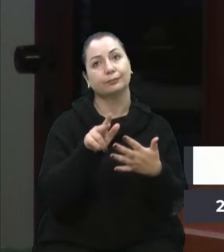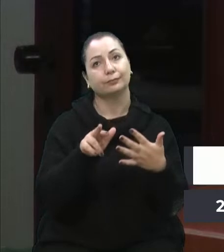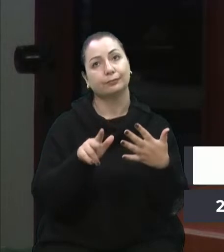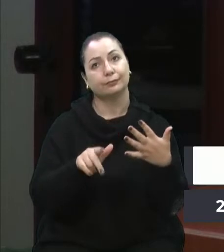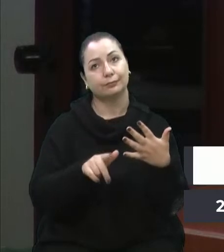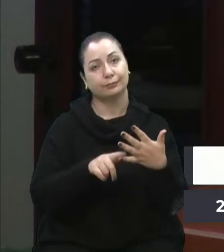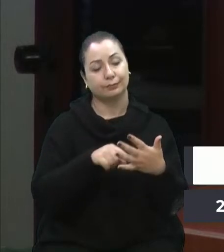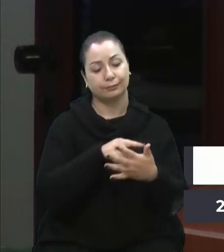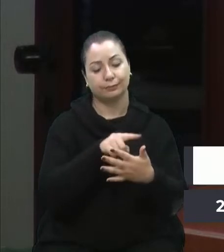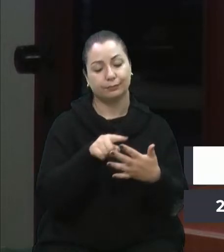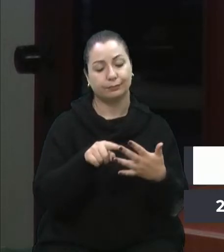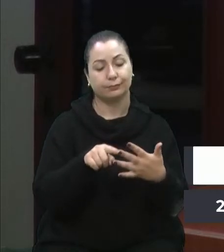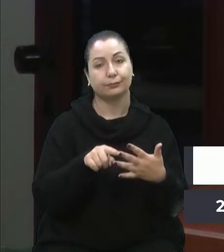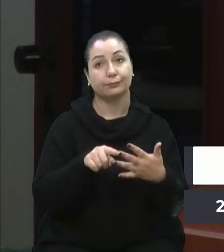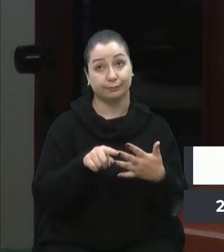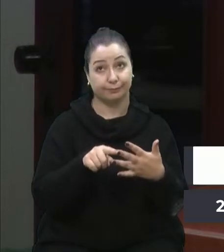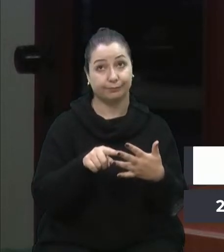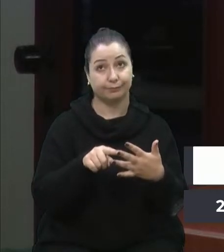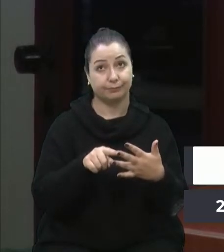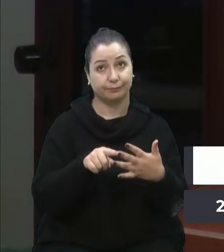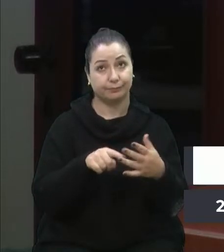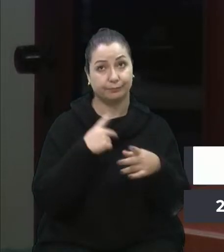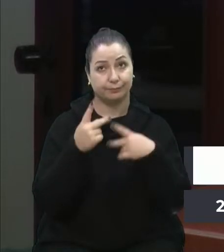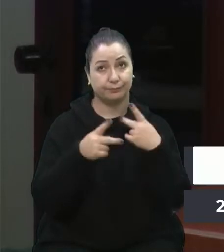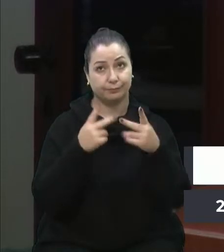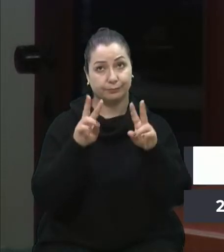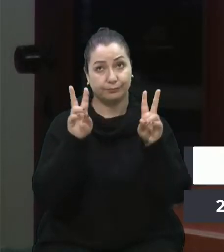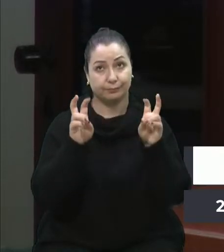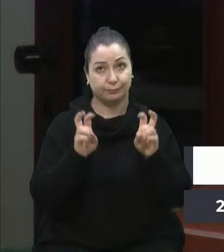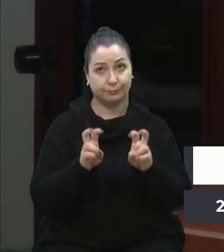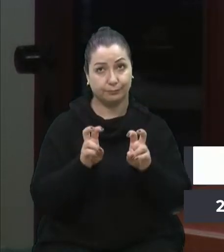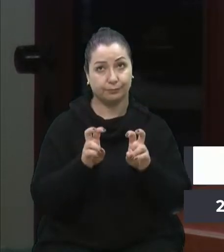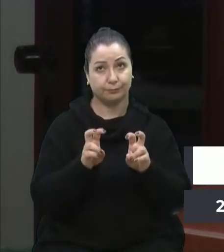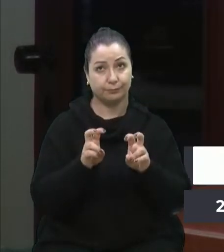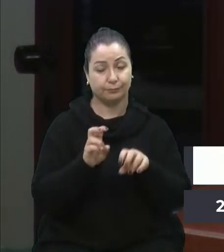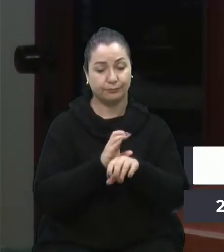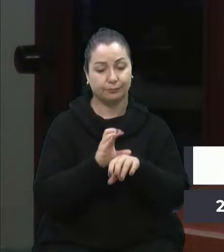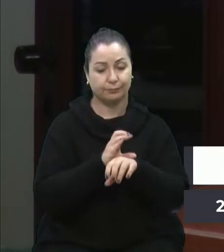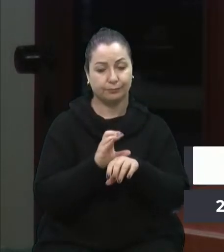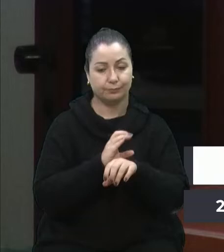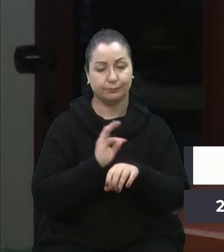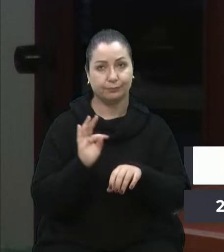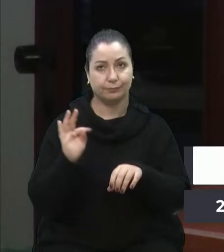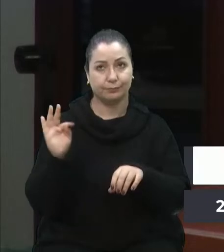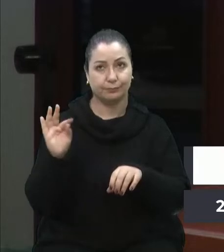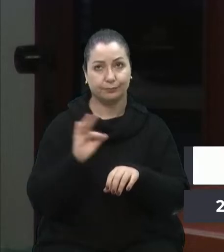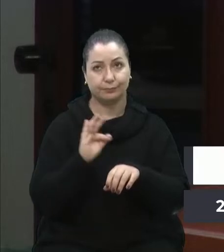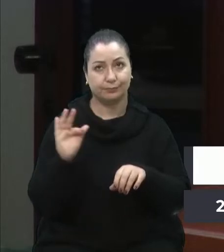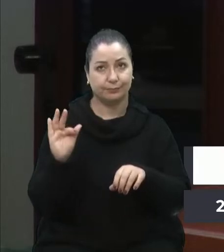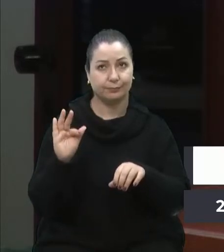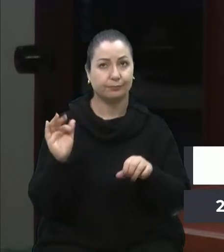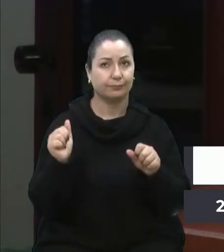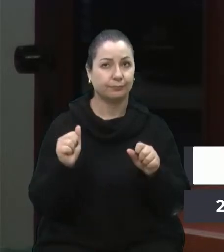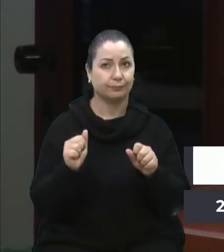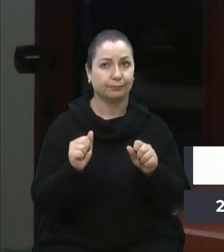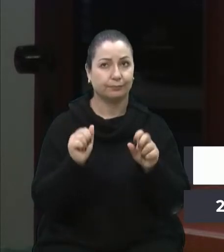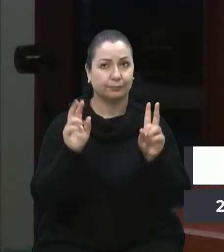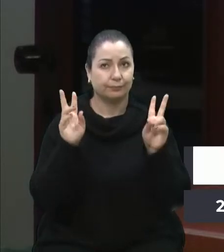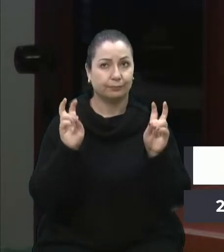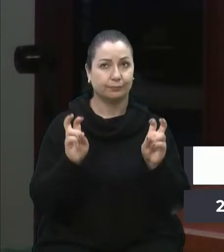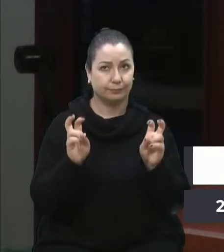8.745/2021, LOA. Nesta senda, no que é inerente à Constituição Federal, ante aos documentos juntados, tem-se que a matéria